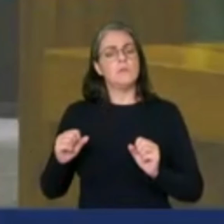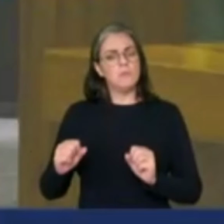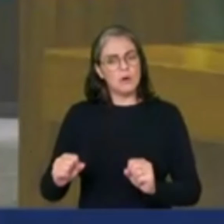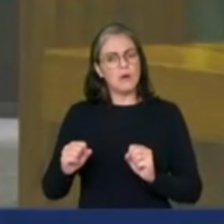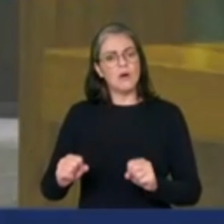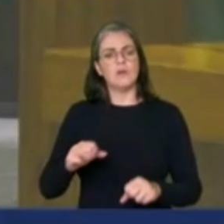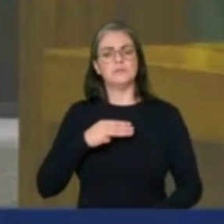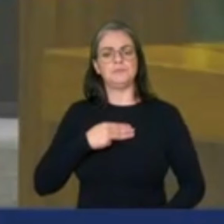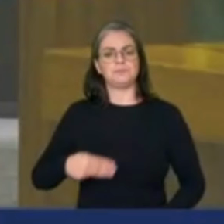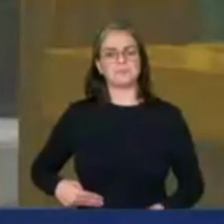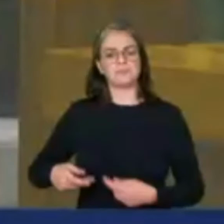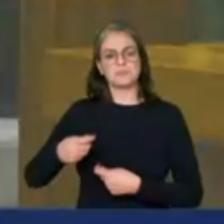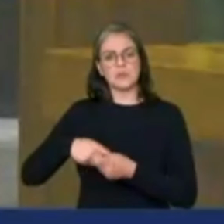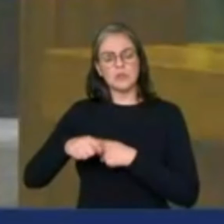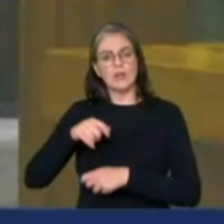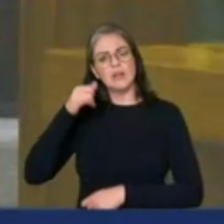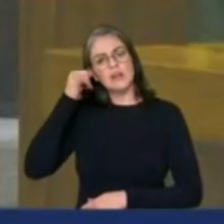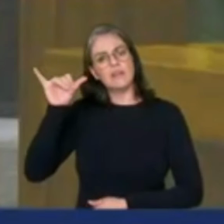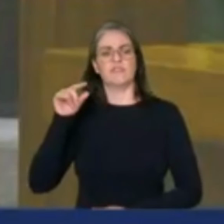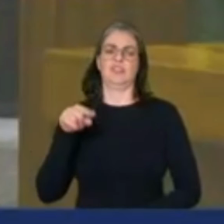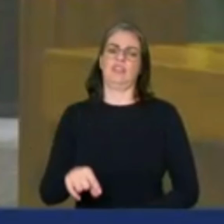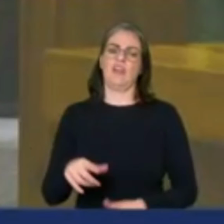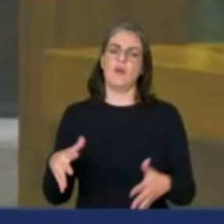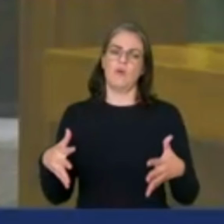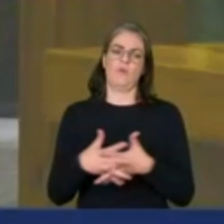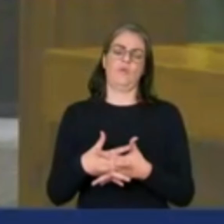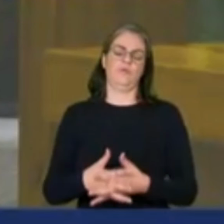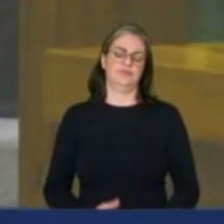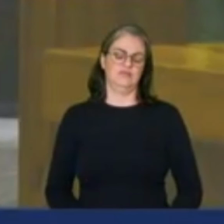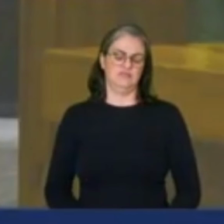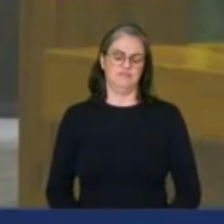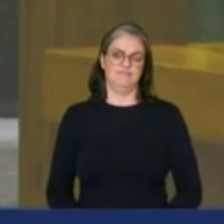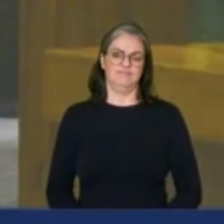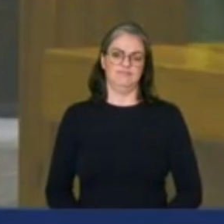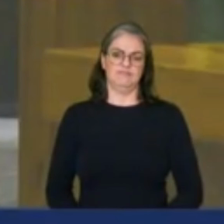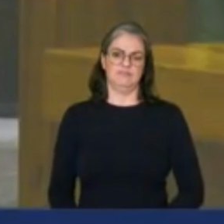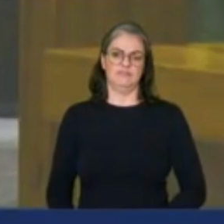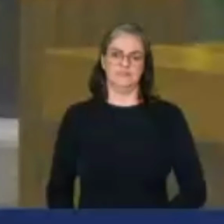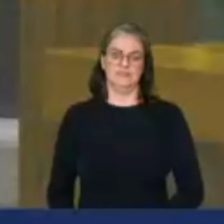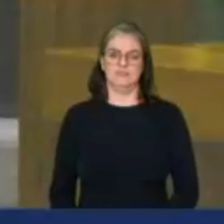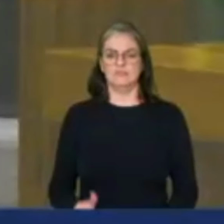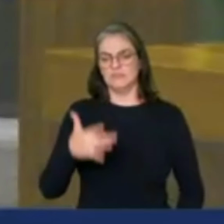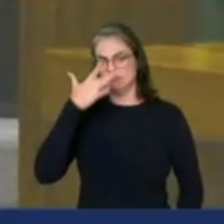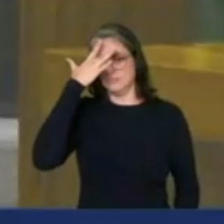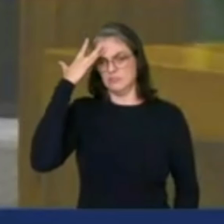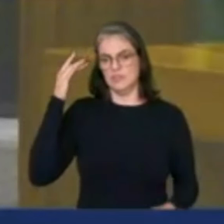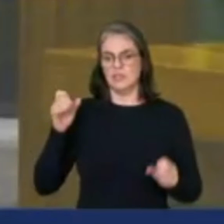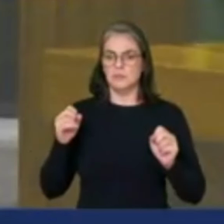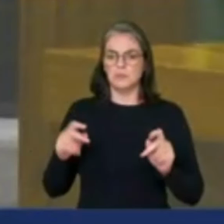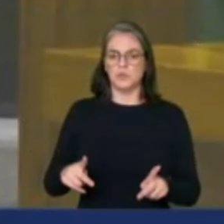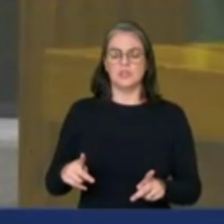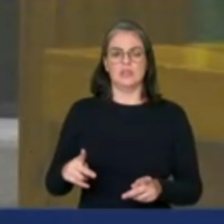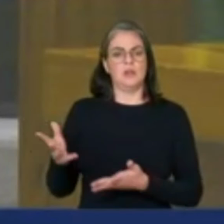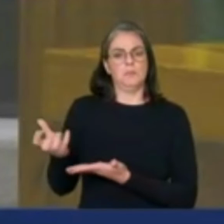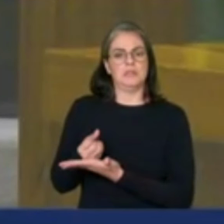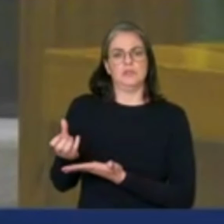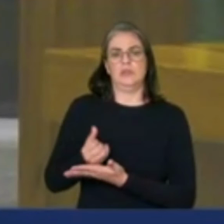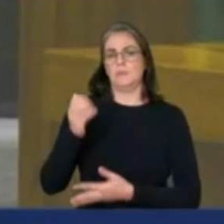aos usuários do INSS, aos pensionistas, aos aposentados do INSS e do nosso país.